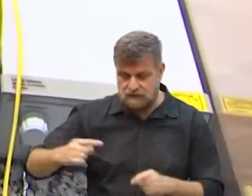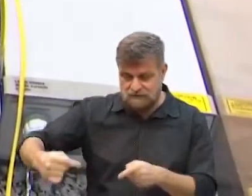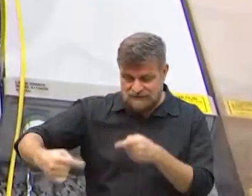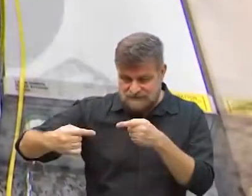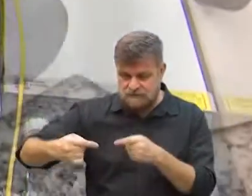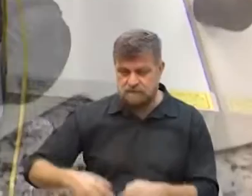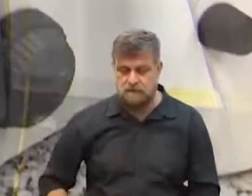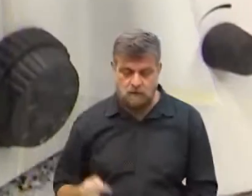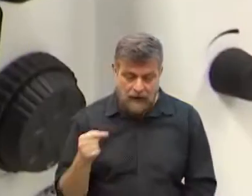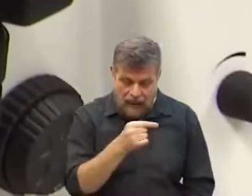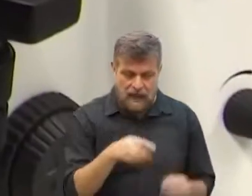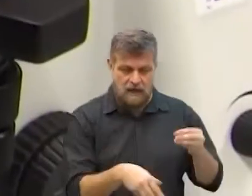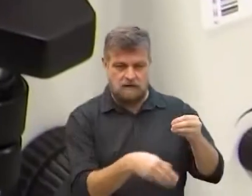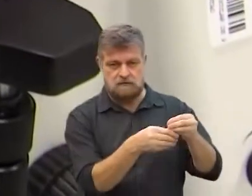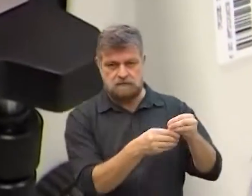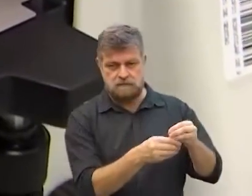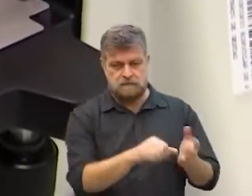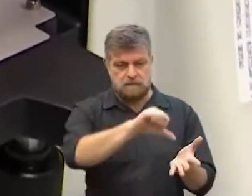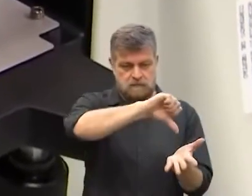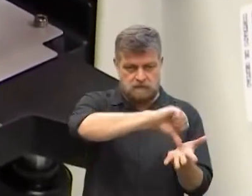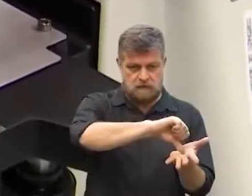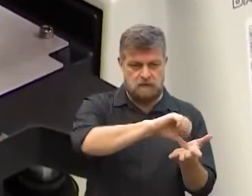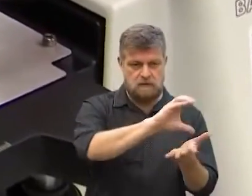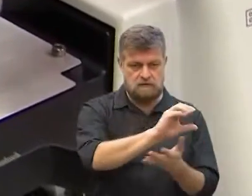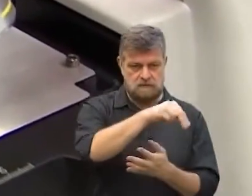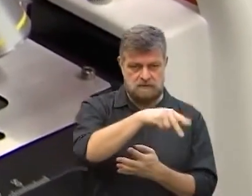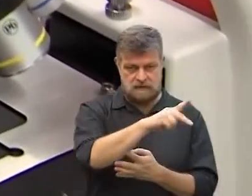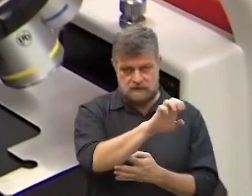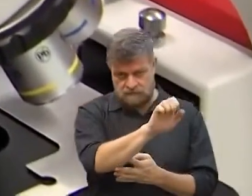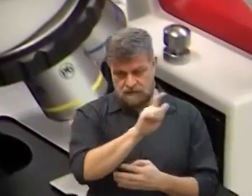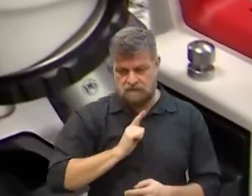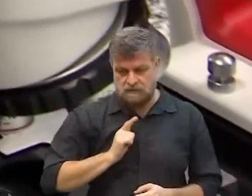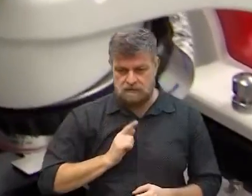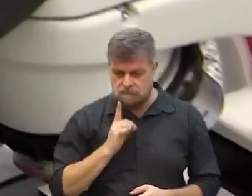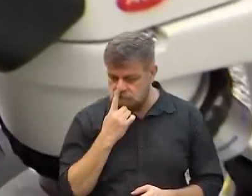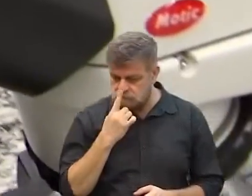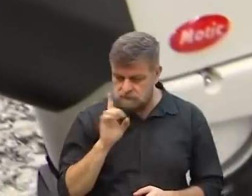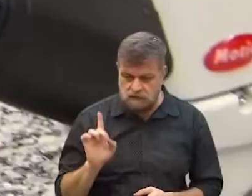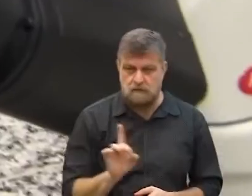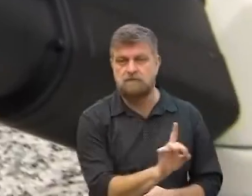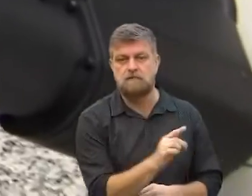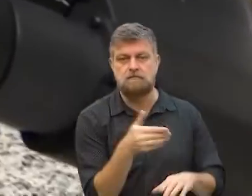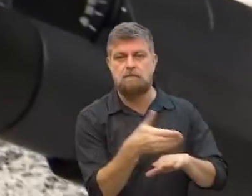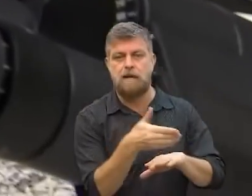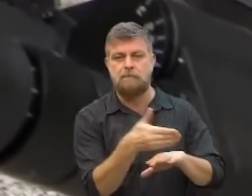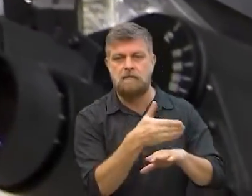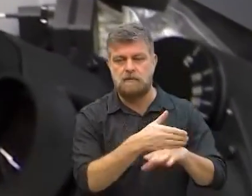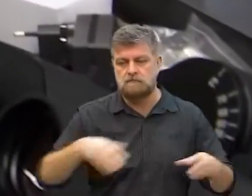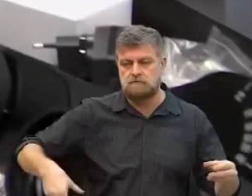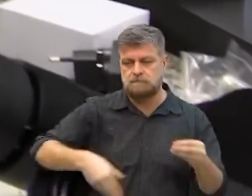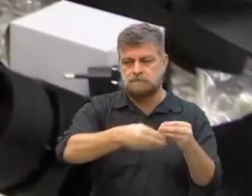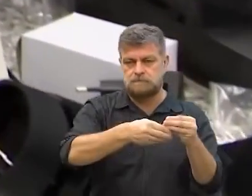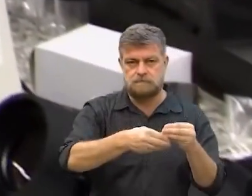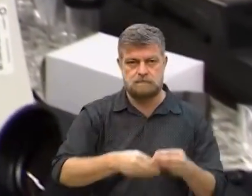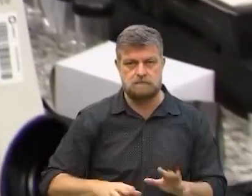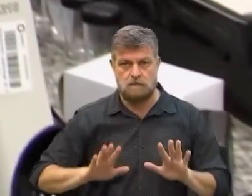vão complementar essas atividades de pesquisa através de um processo de imersão no CNEPEM. Por tudo isso que a gente